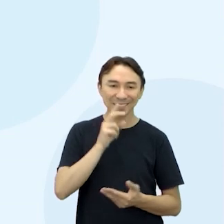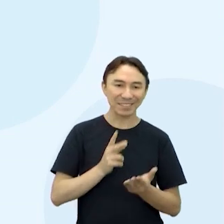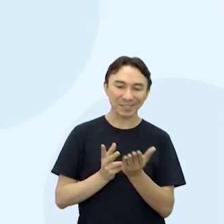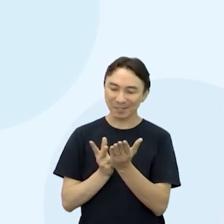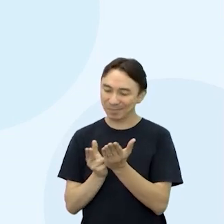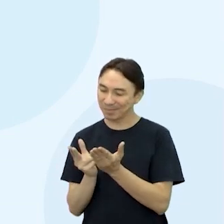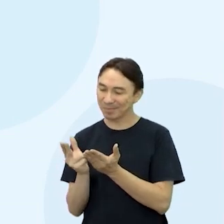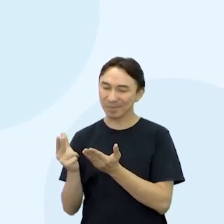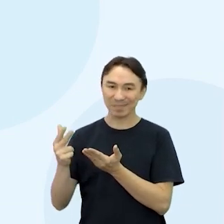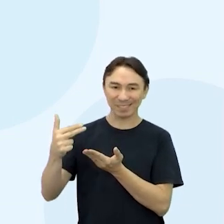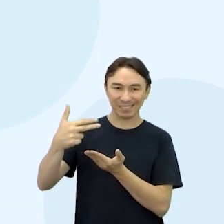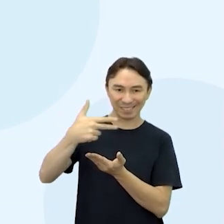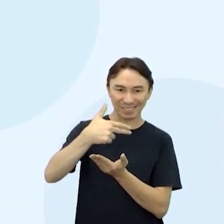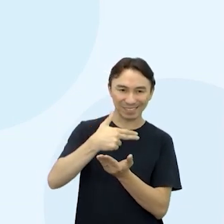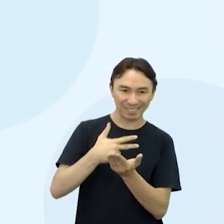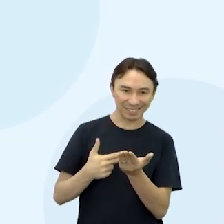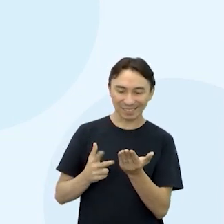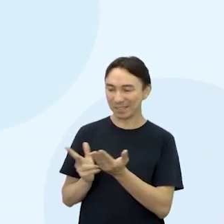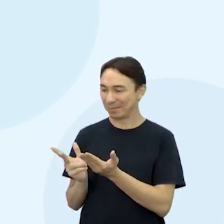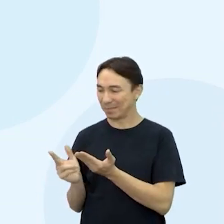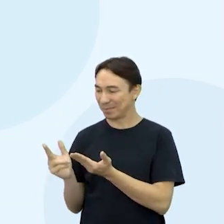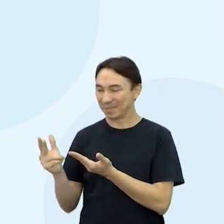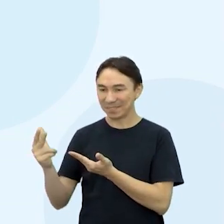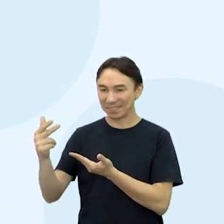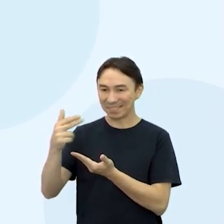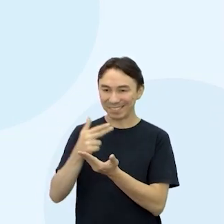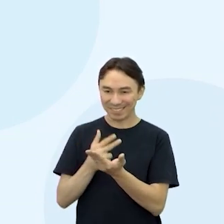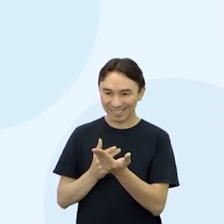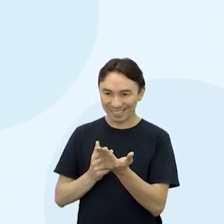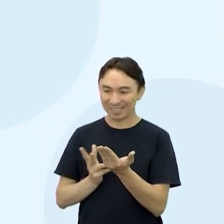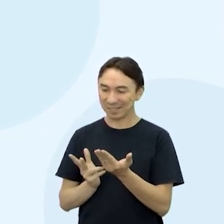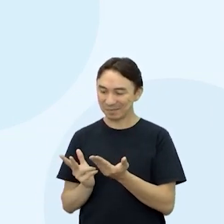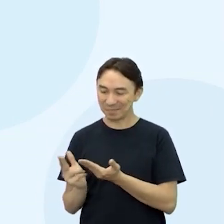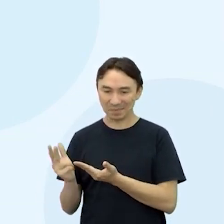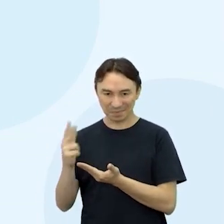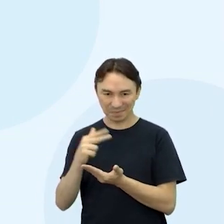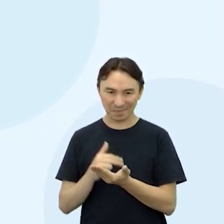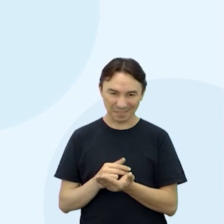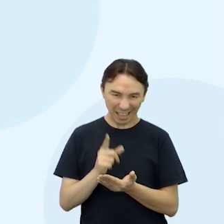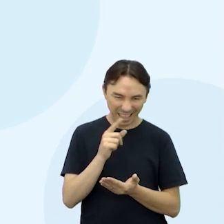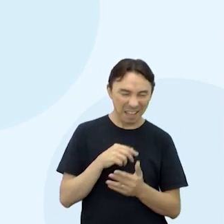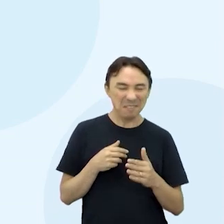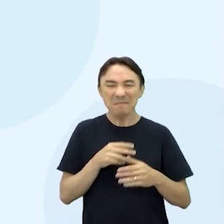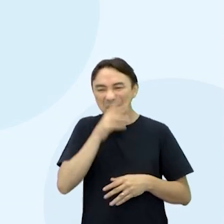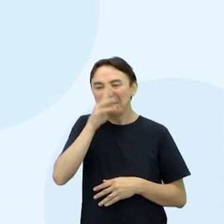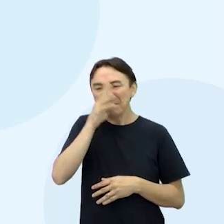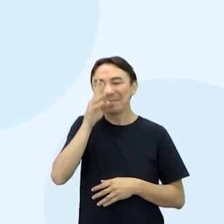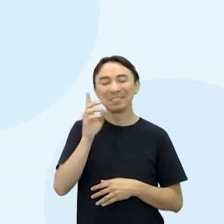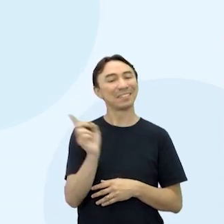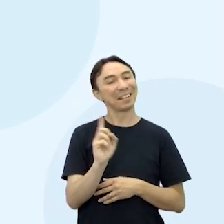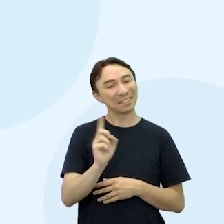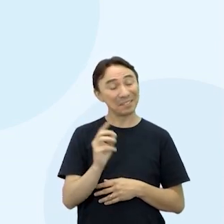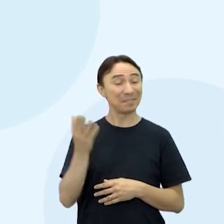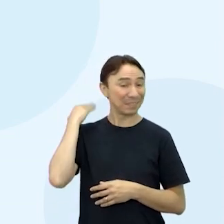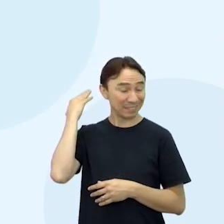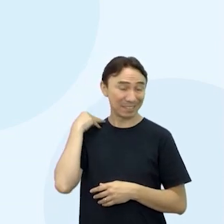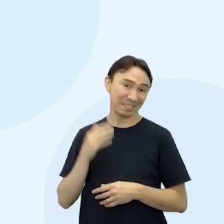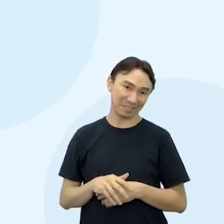aqui mesmo, né? De qualquer jeito. Mas não é de qualquer jeito, era a tecnologia da época. Página da